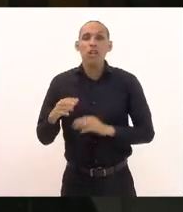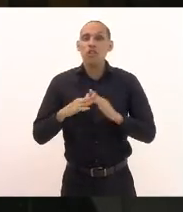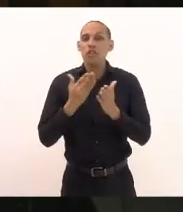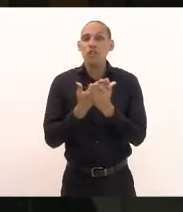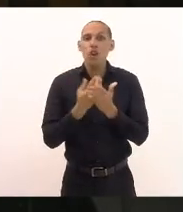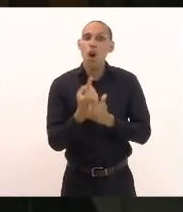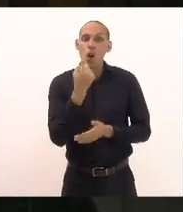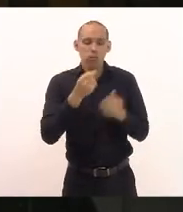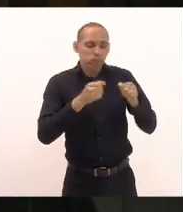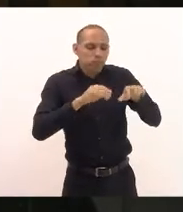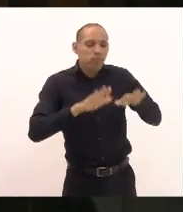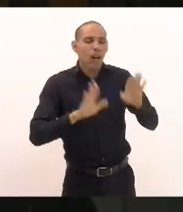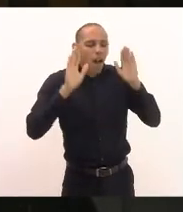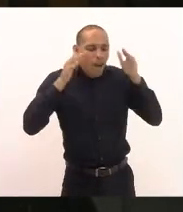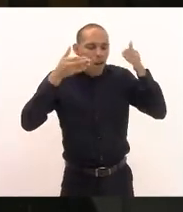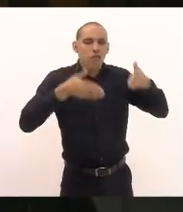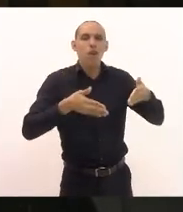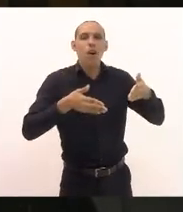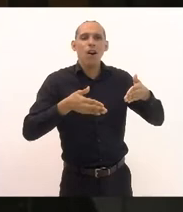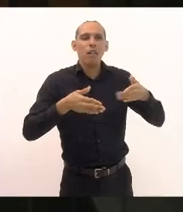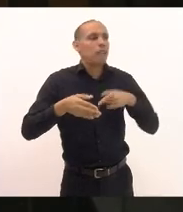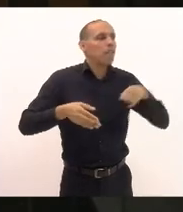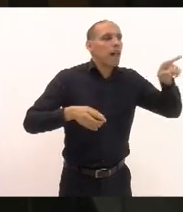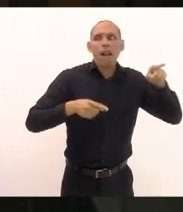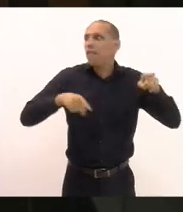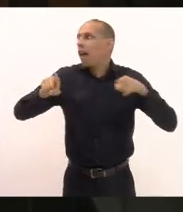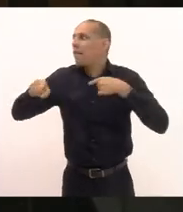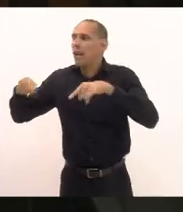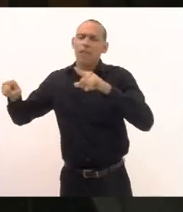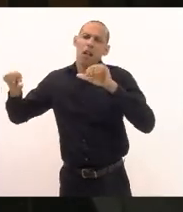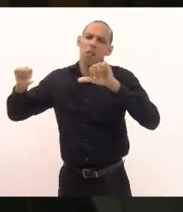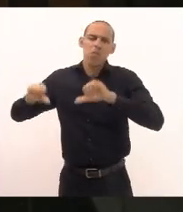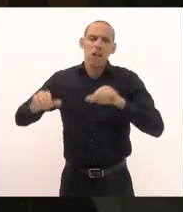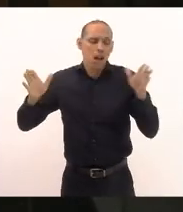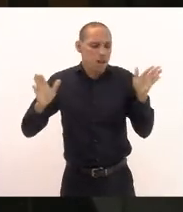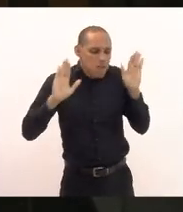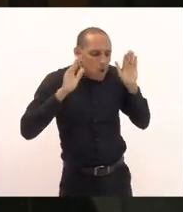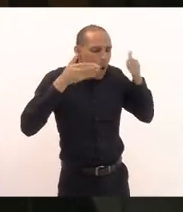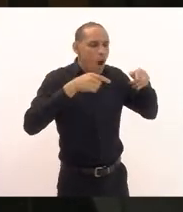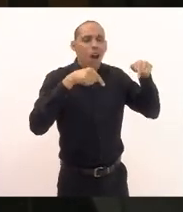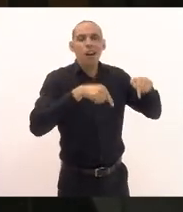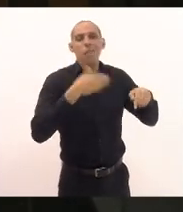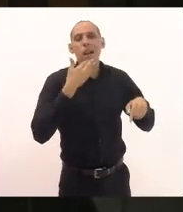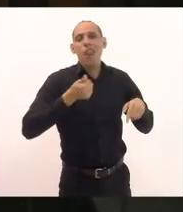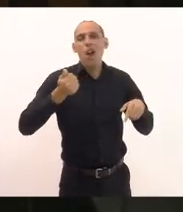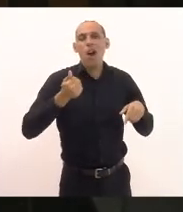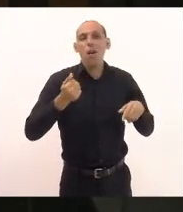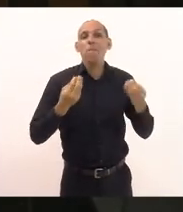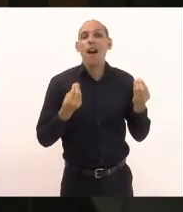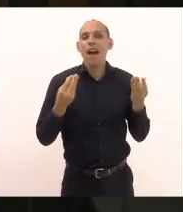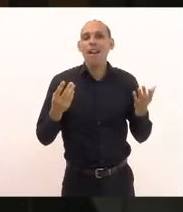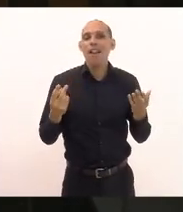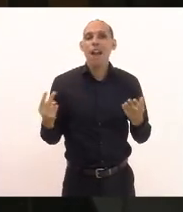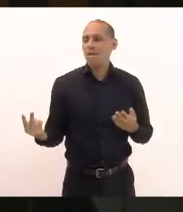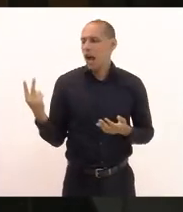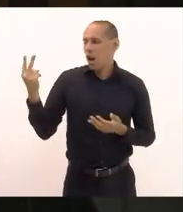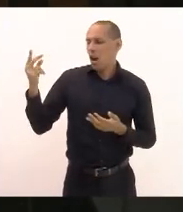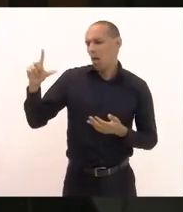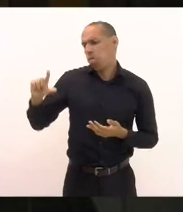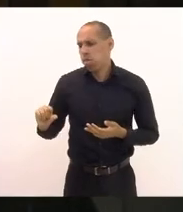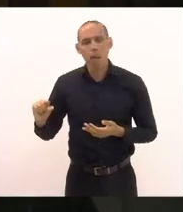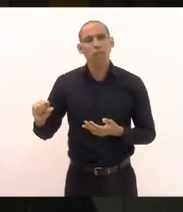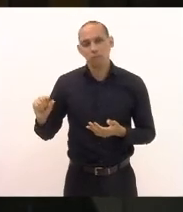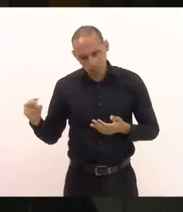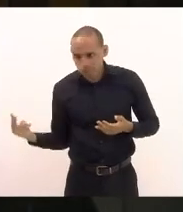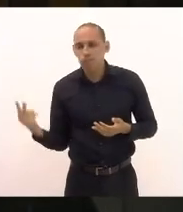dedicar àquela unidade escolar, dele não ficar correndo de uma escola para outra, é para diminuir a desvalorização desse profissional que já